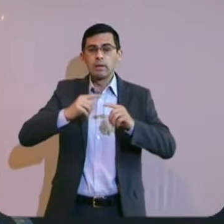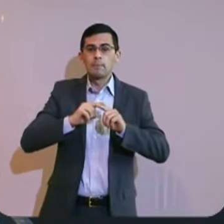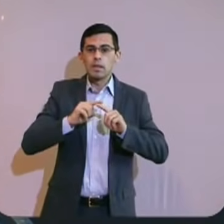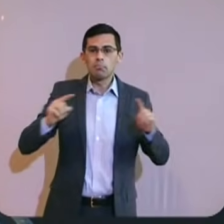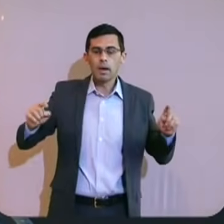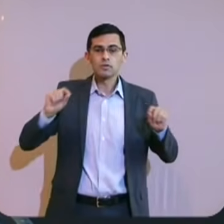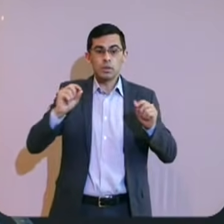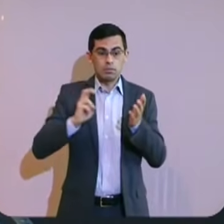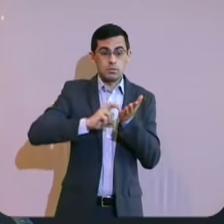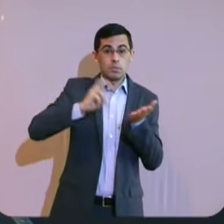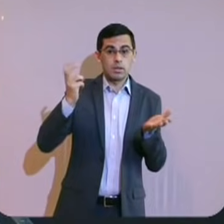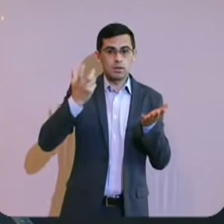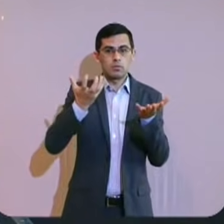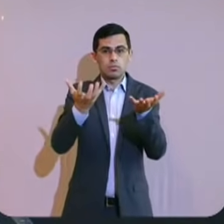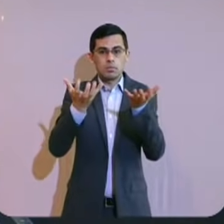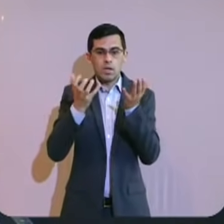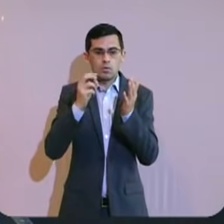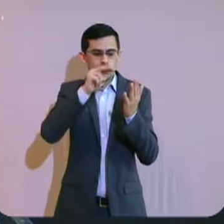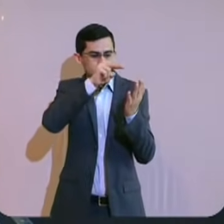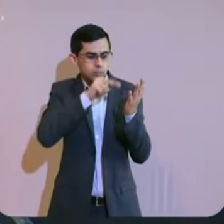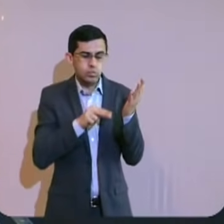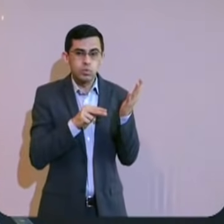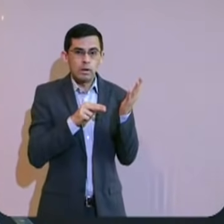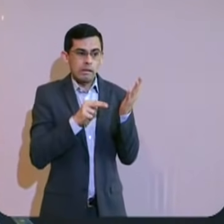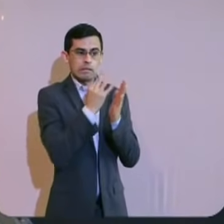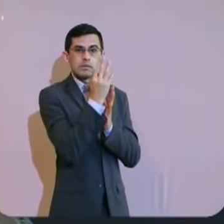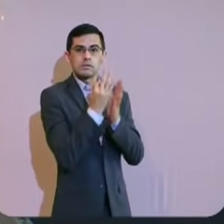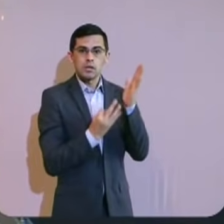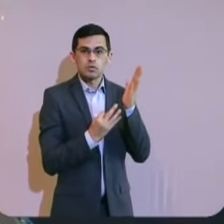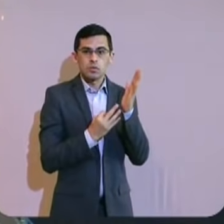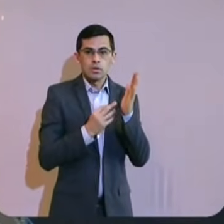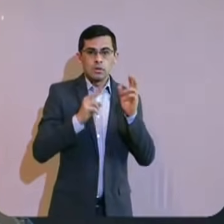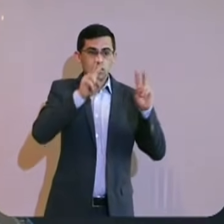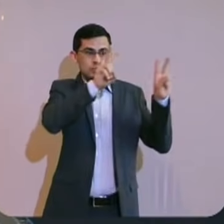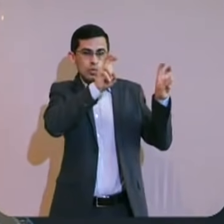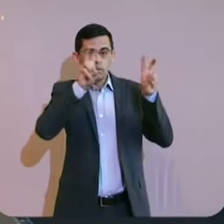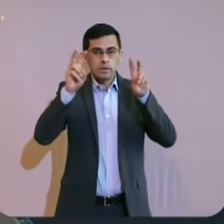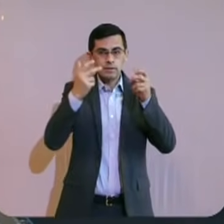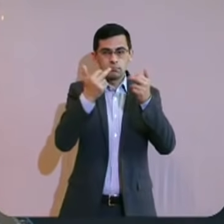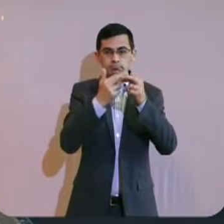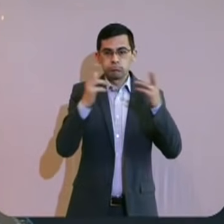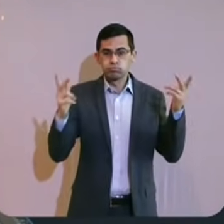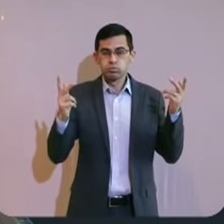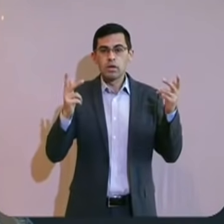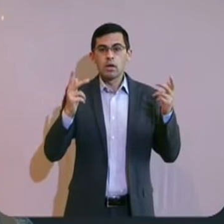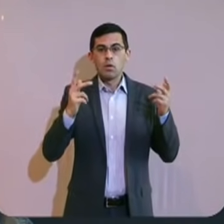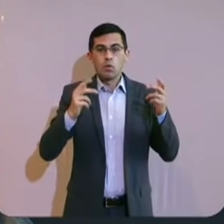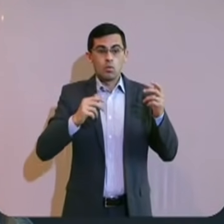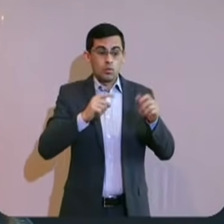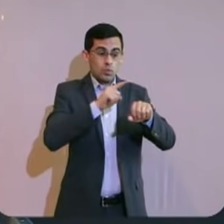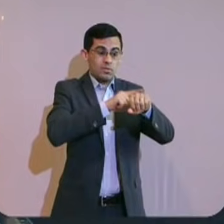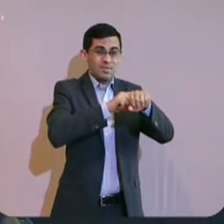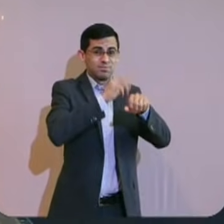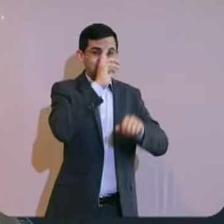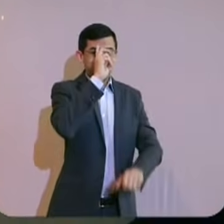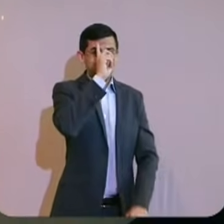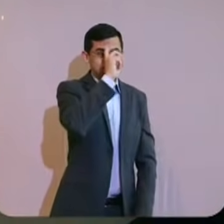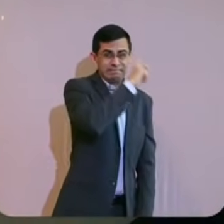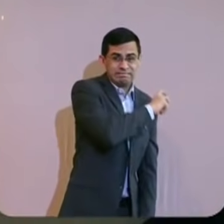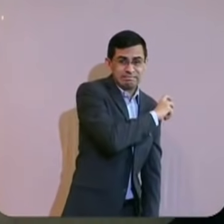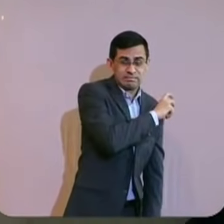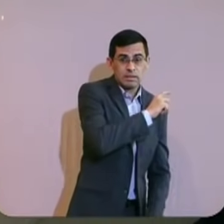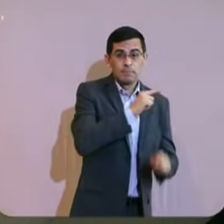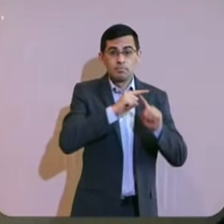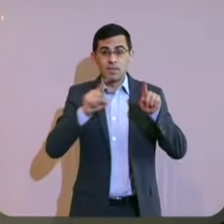E nessa manhã eu gostaria de olhar para esse texto nessas duas perspectivas: os tempos difíceis e